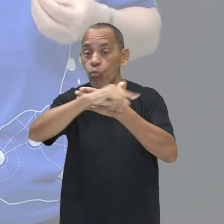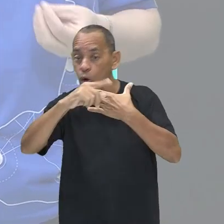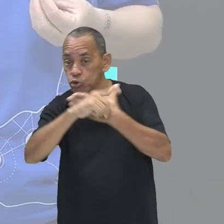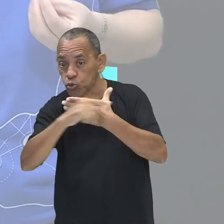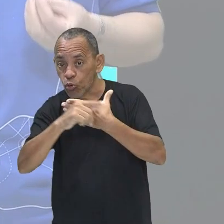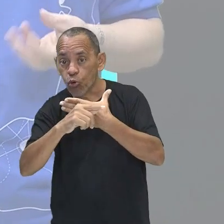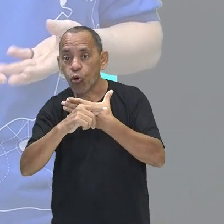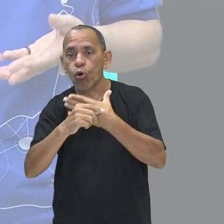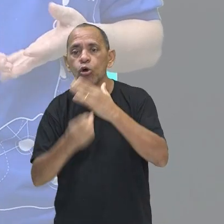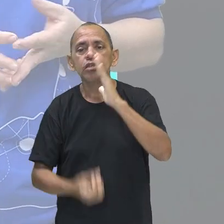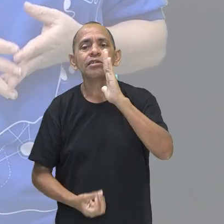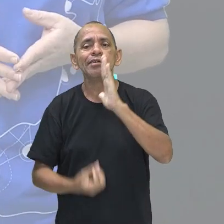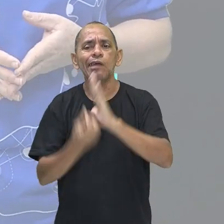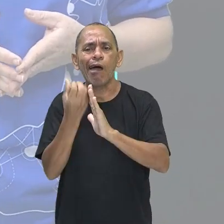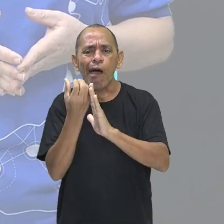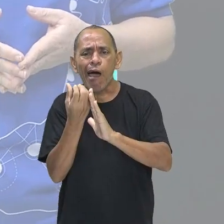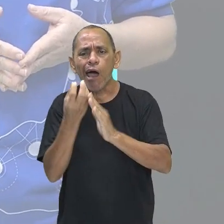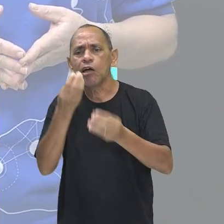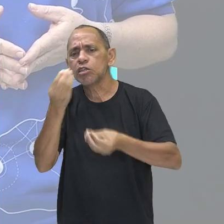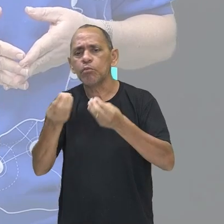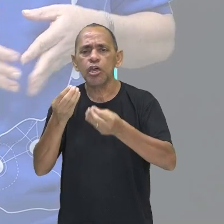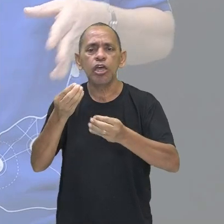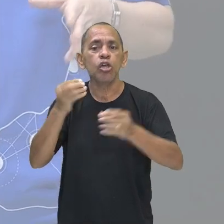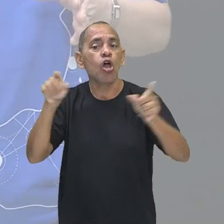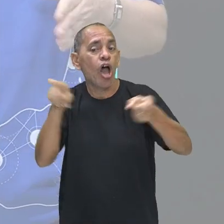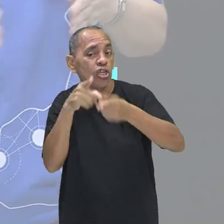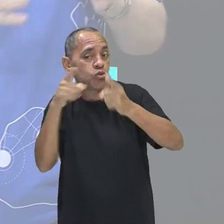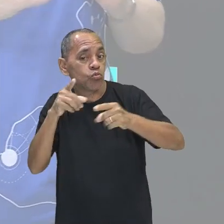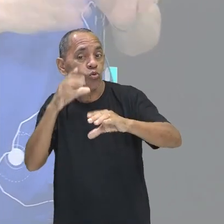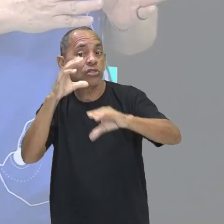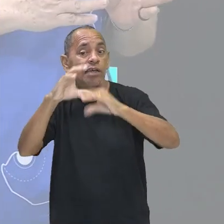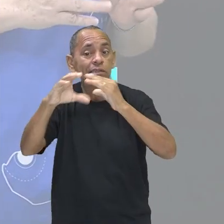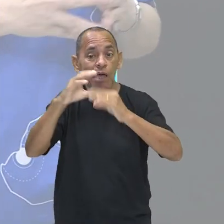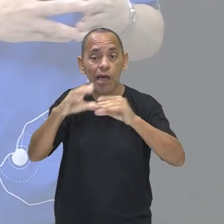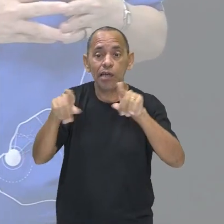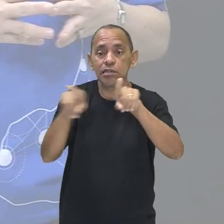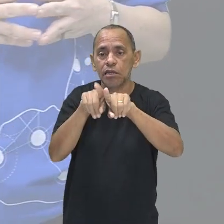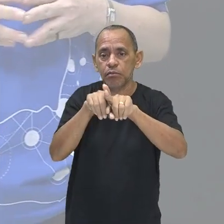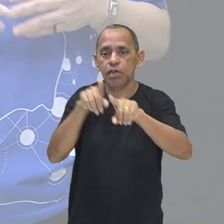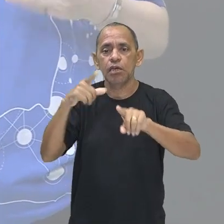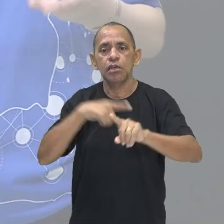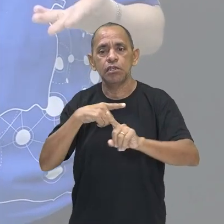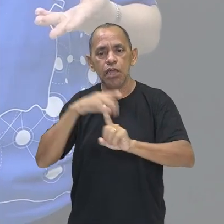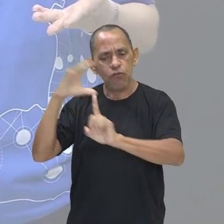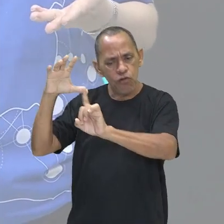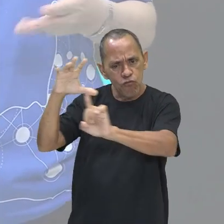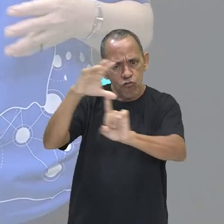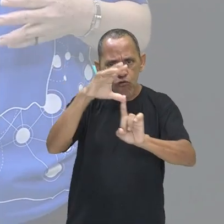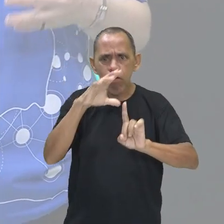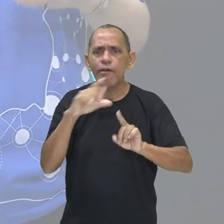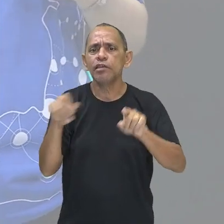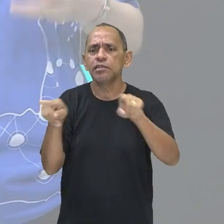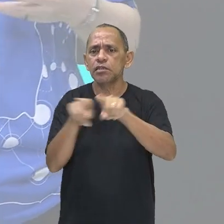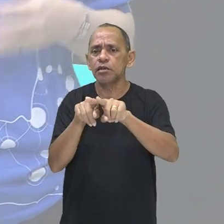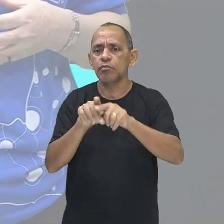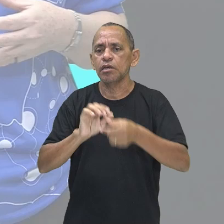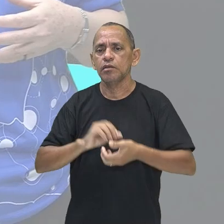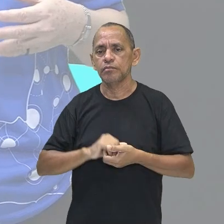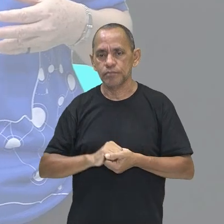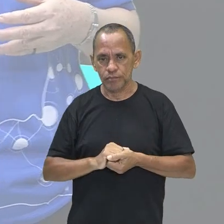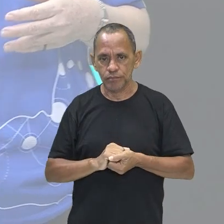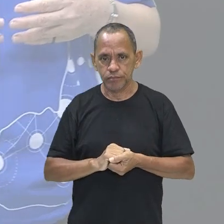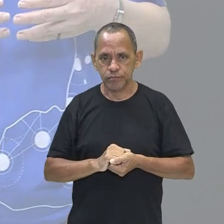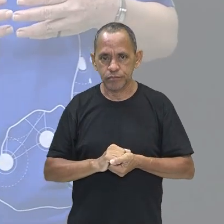músicos, interpretavam as músicas, certo? Nós vimos falar ali da música O Pato. O Pato, eu sempre digo que é